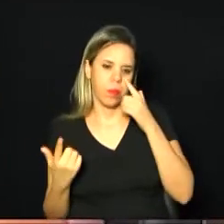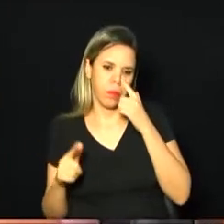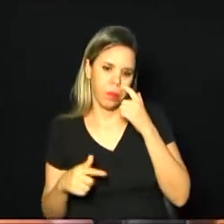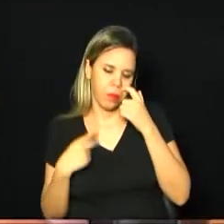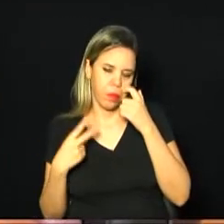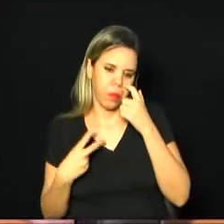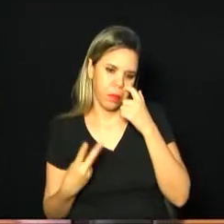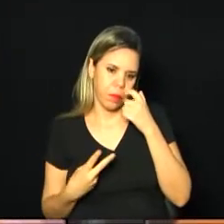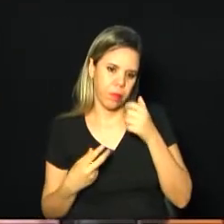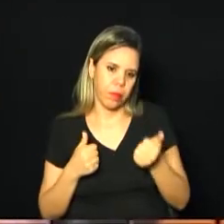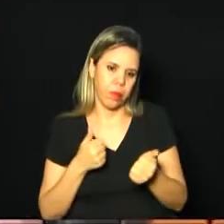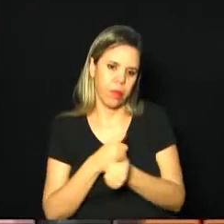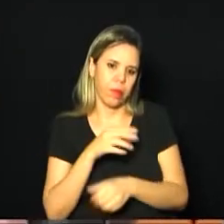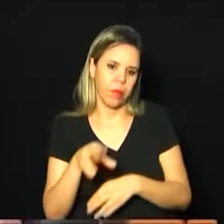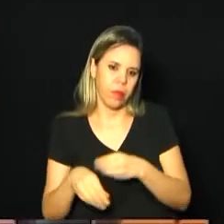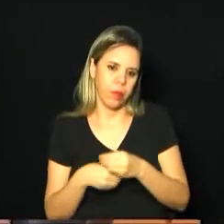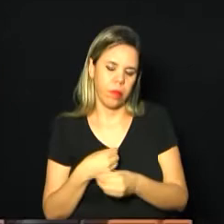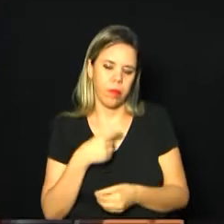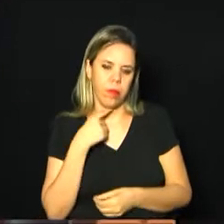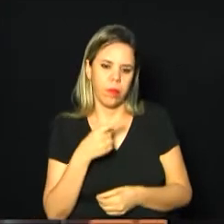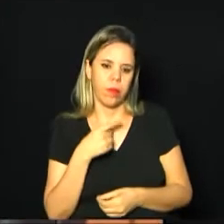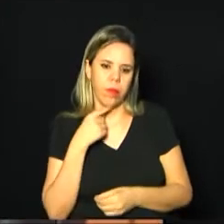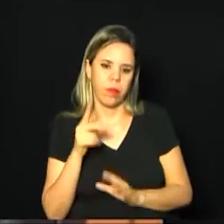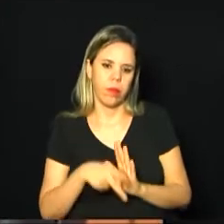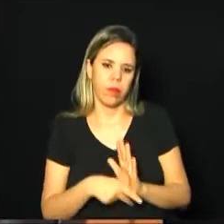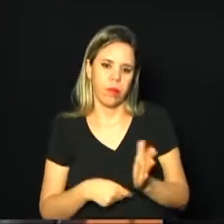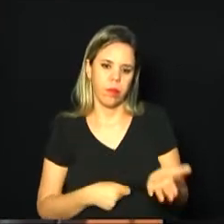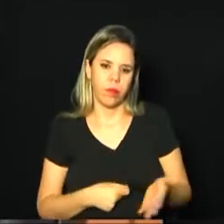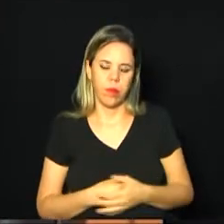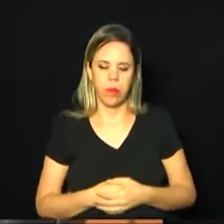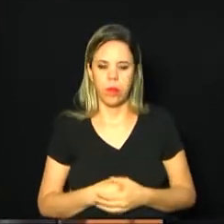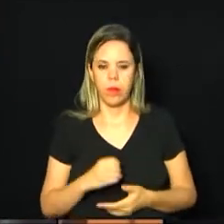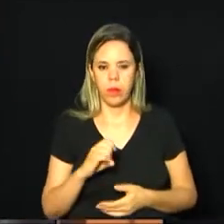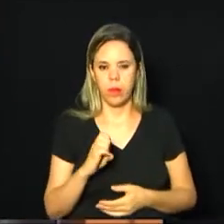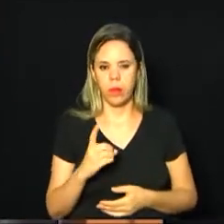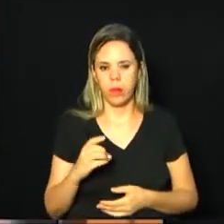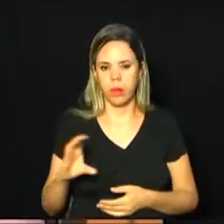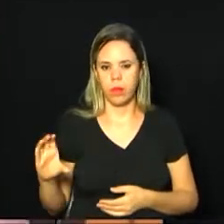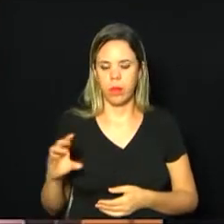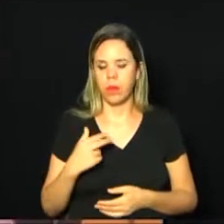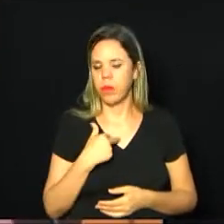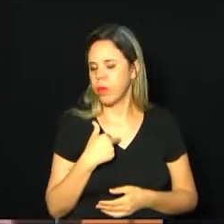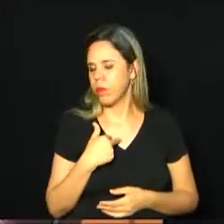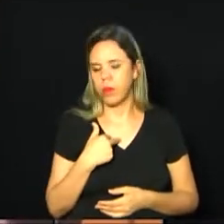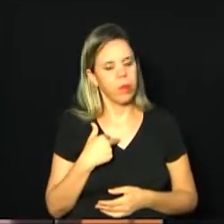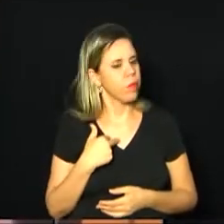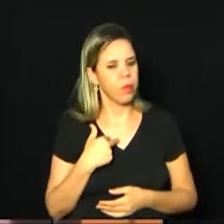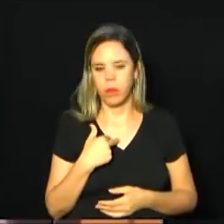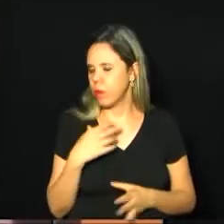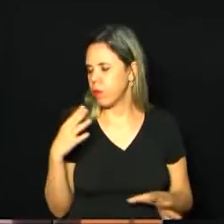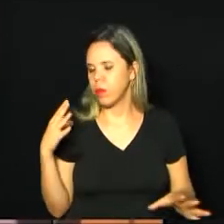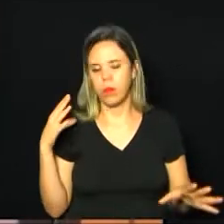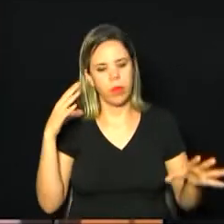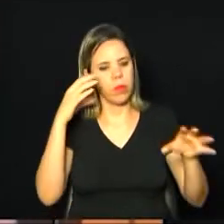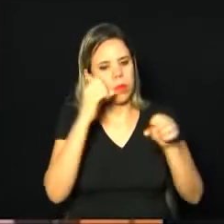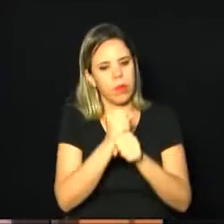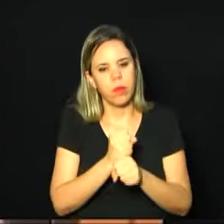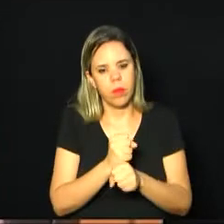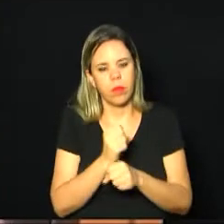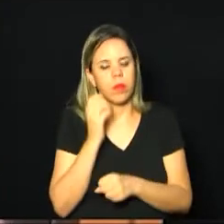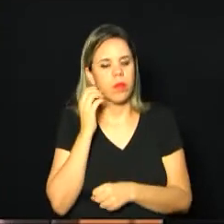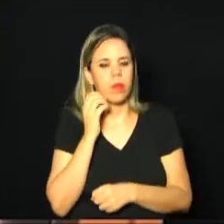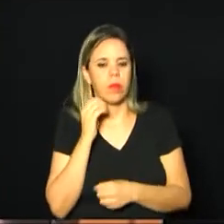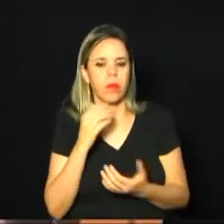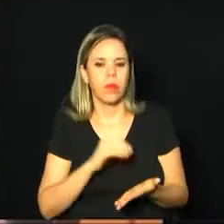outro parlamentar a compor a mesa e questionar o projeto em deck não pode acumular na Presidente da